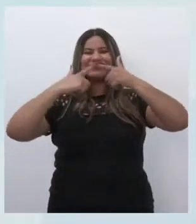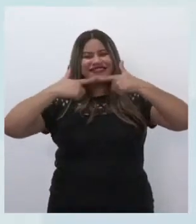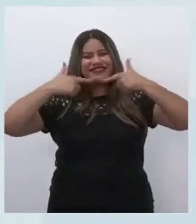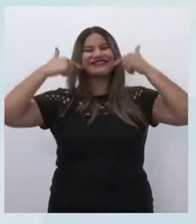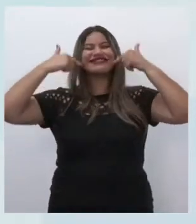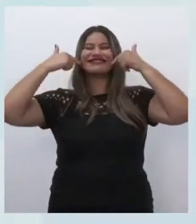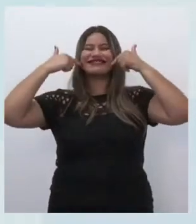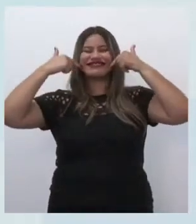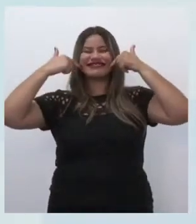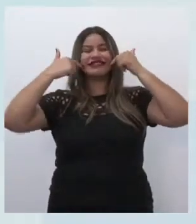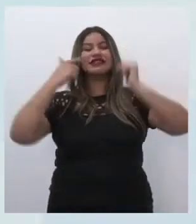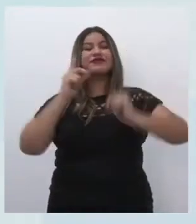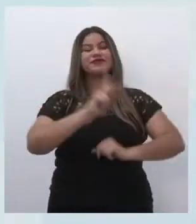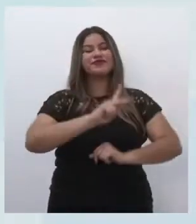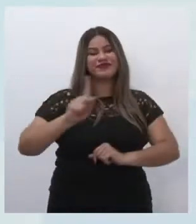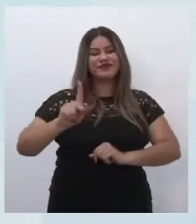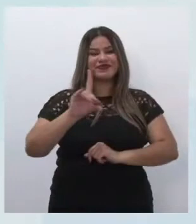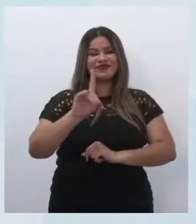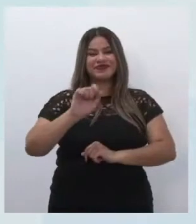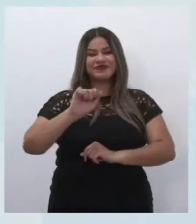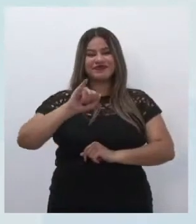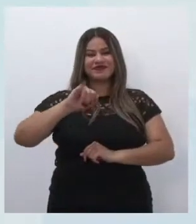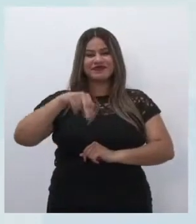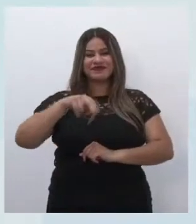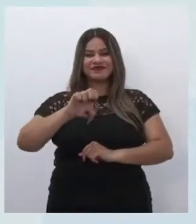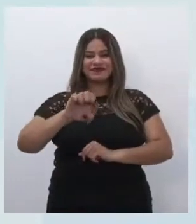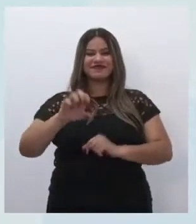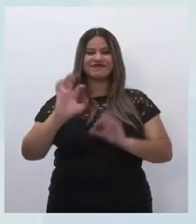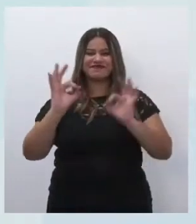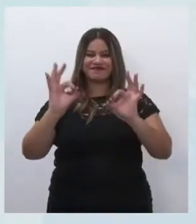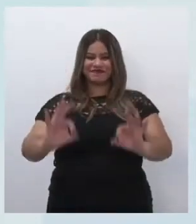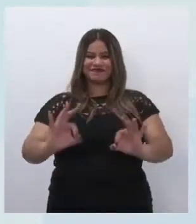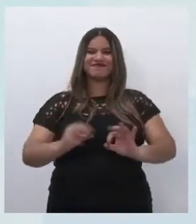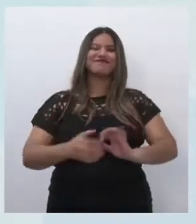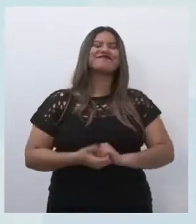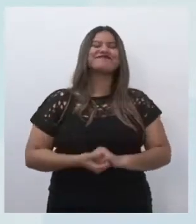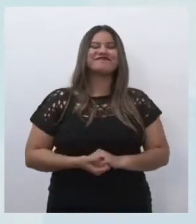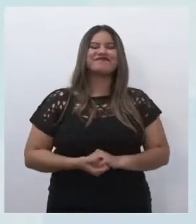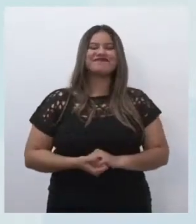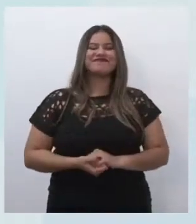professora Daiana disse sorria.